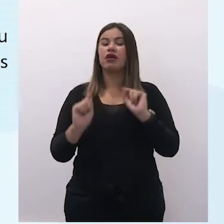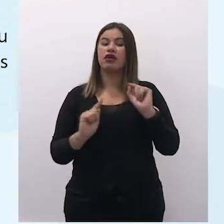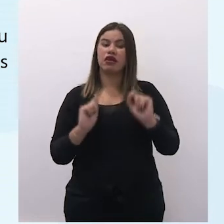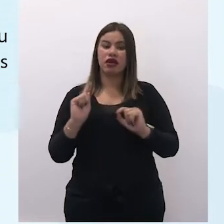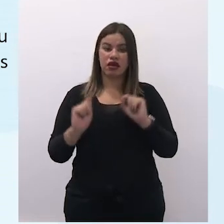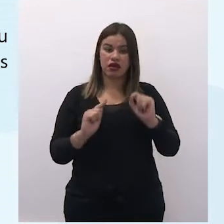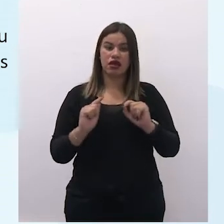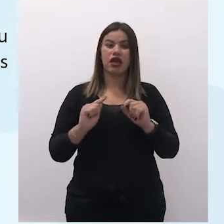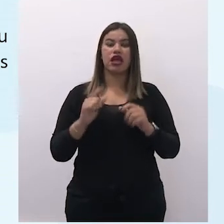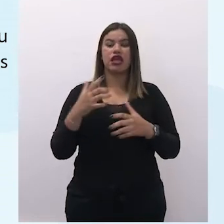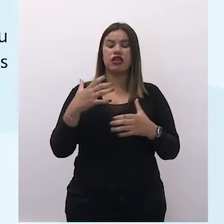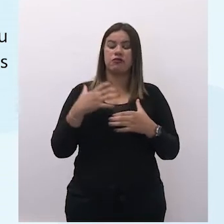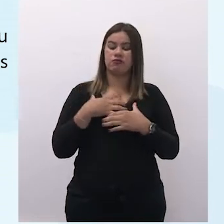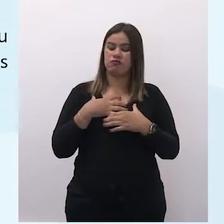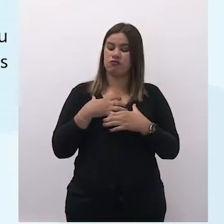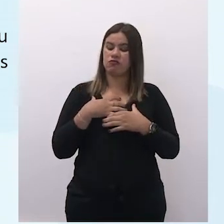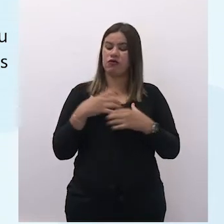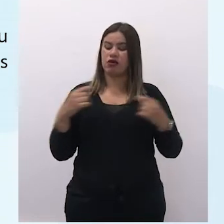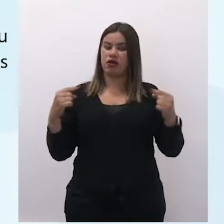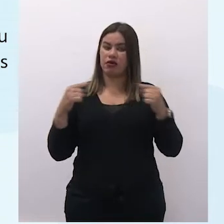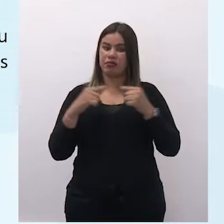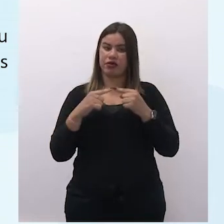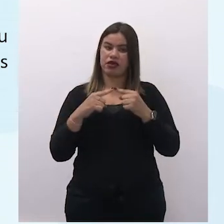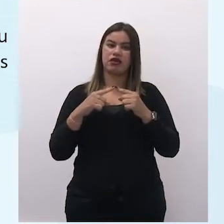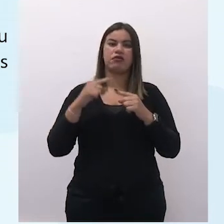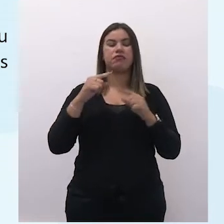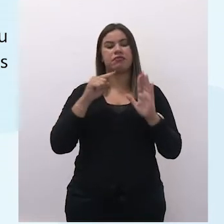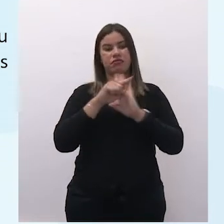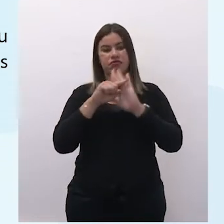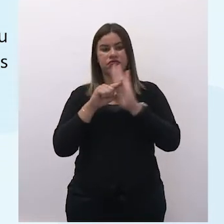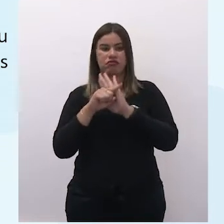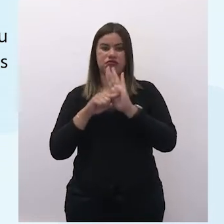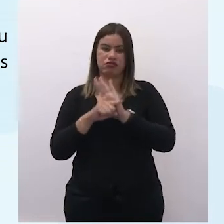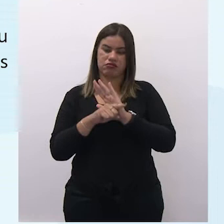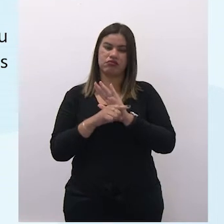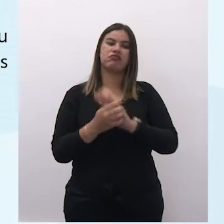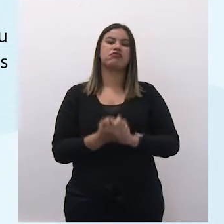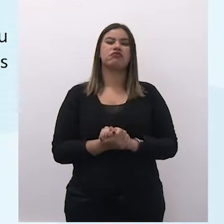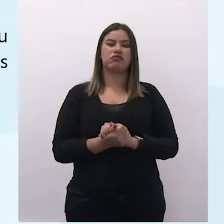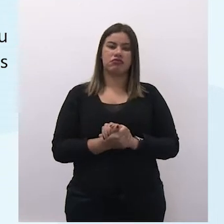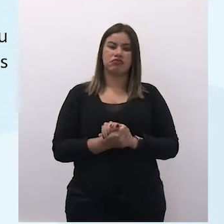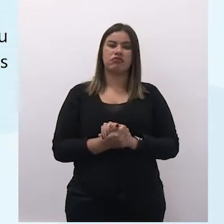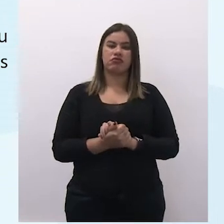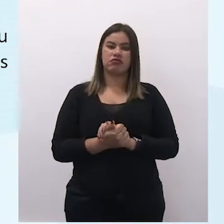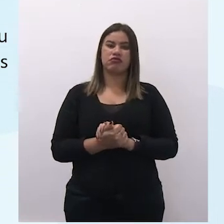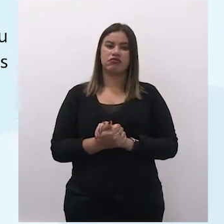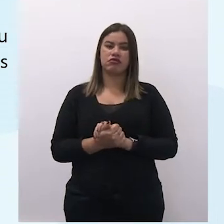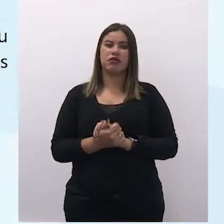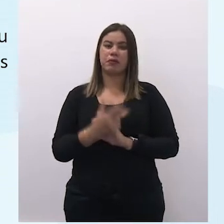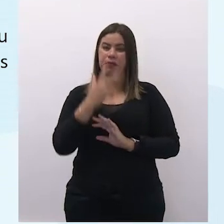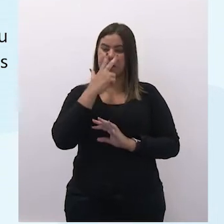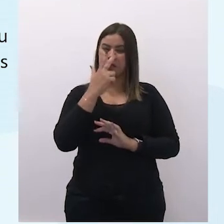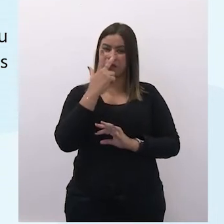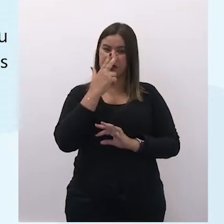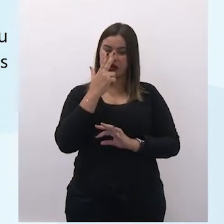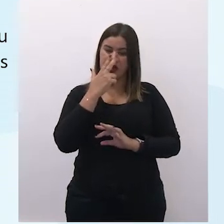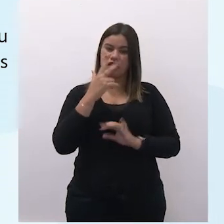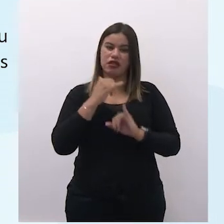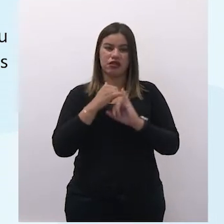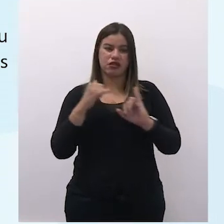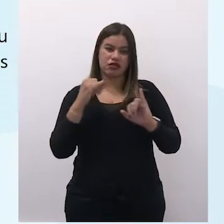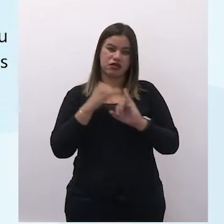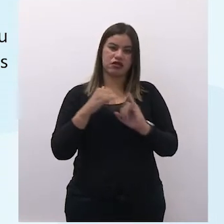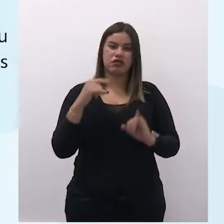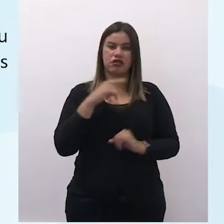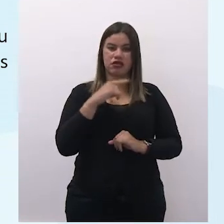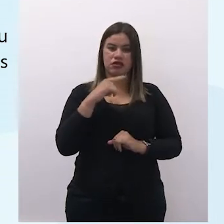se aproximam em termos e análises. Quais termos e análises são muito parecidos, muito